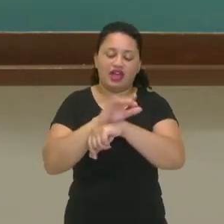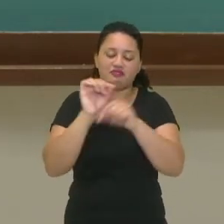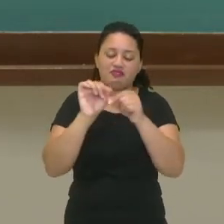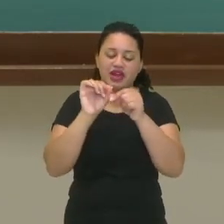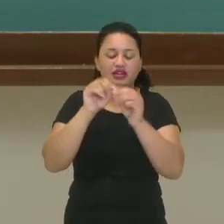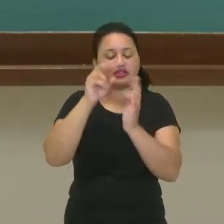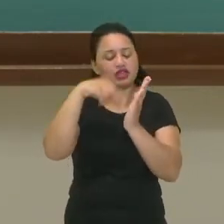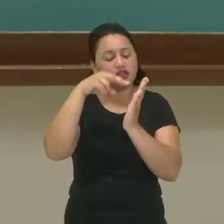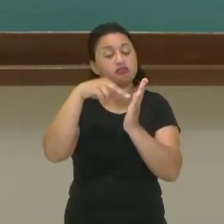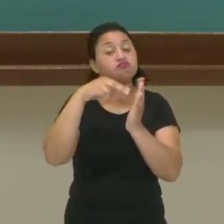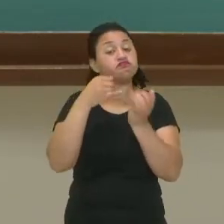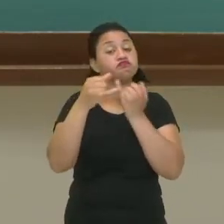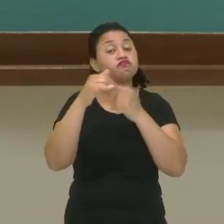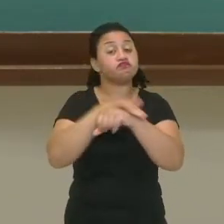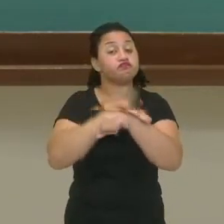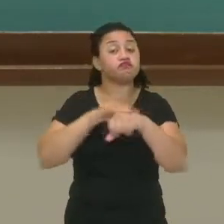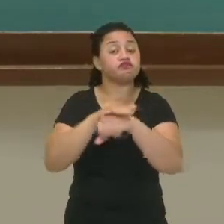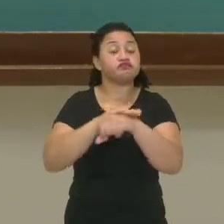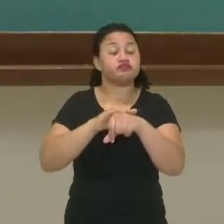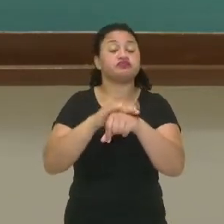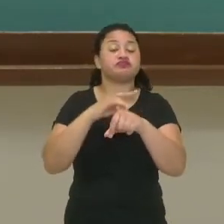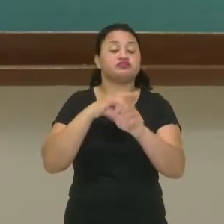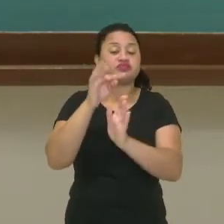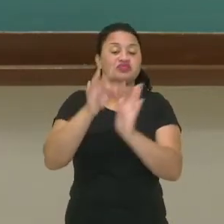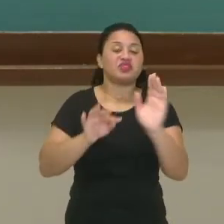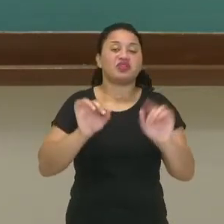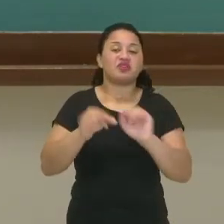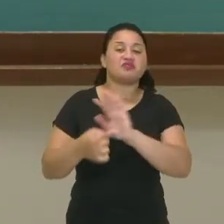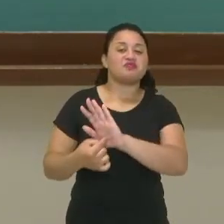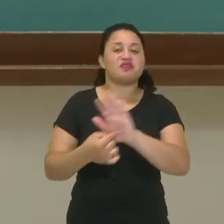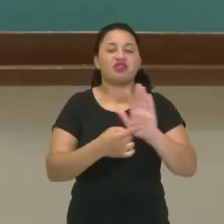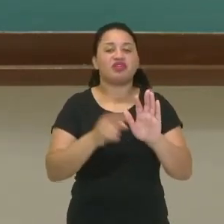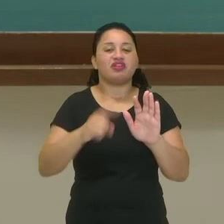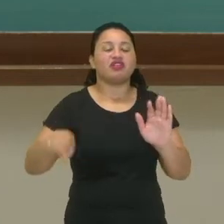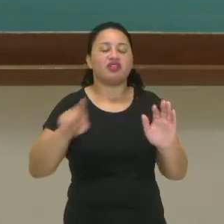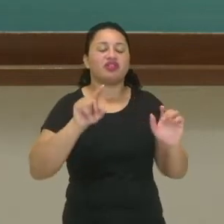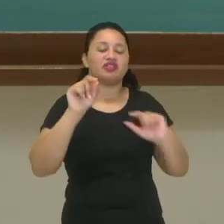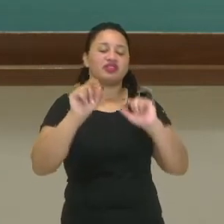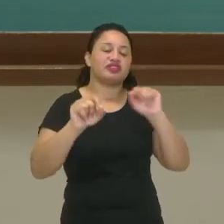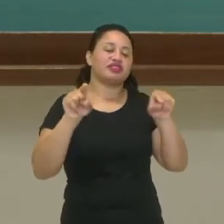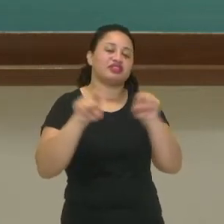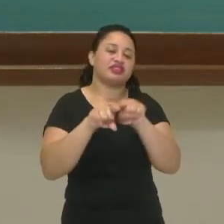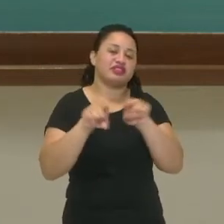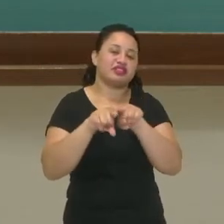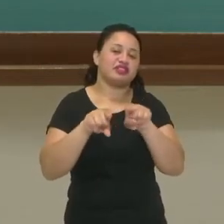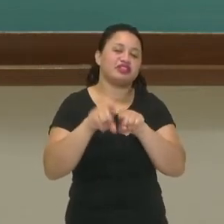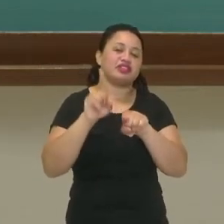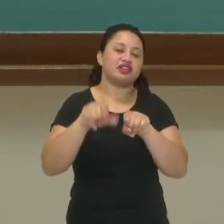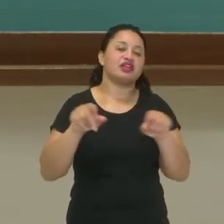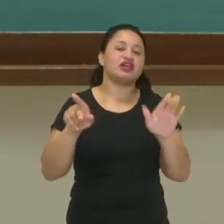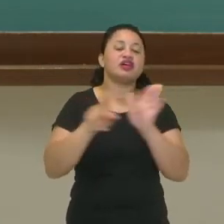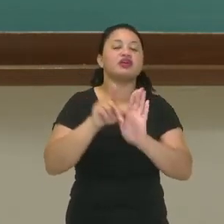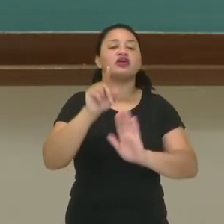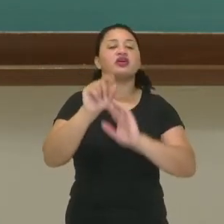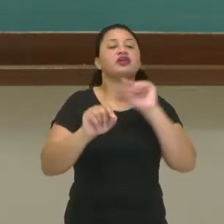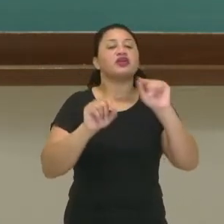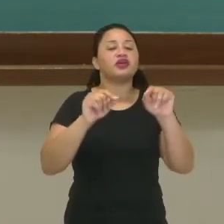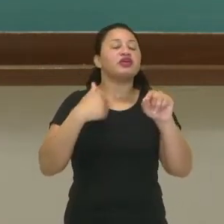você, e traz você para o texto, mostrando que você também faz parte